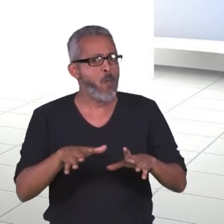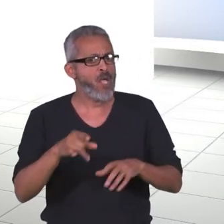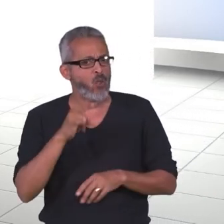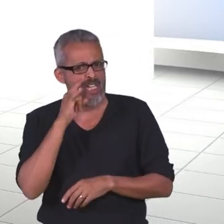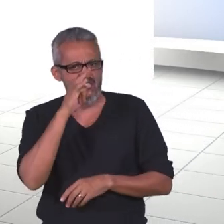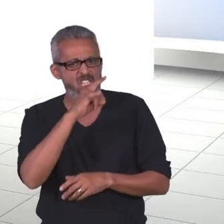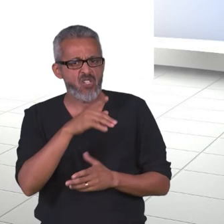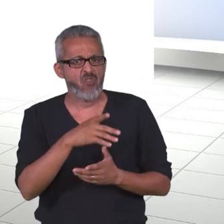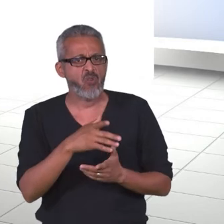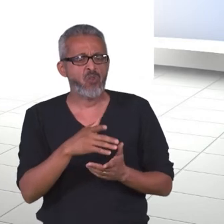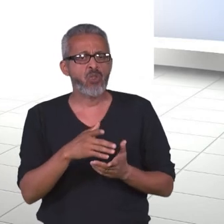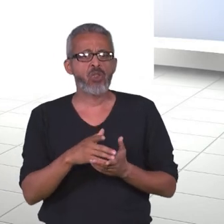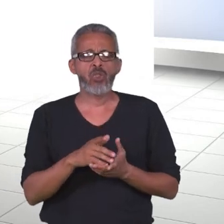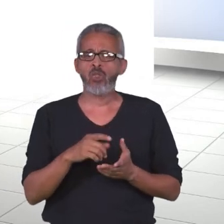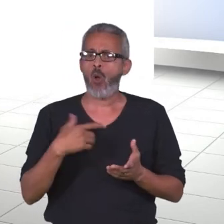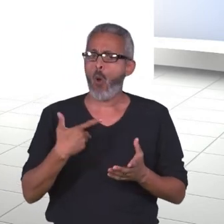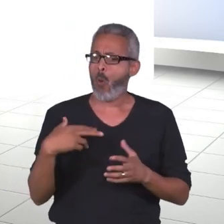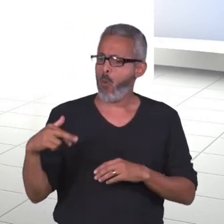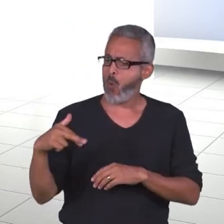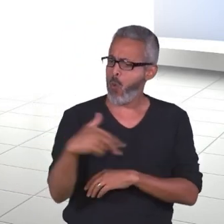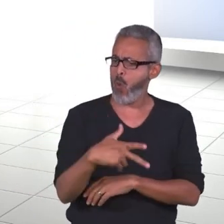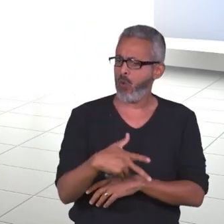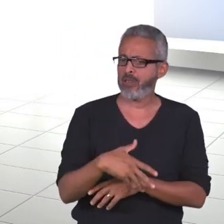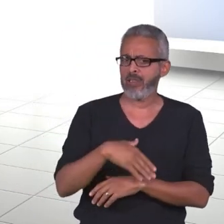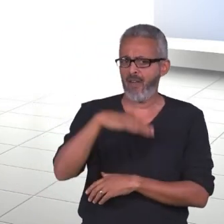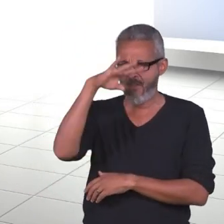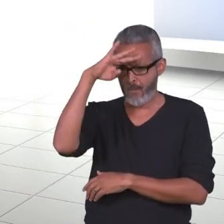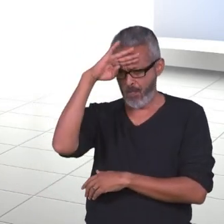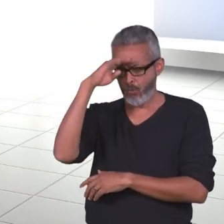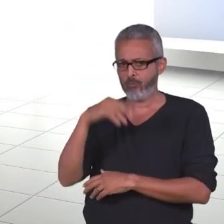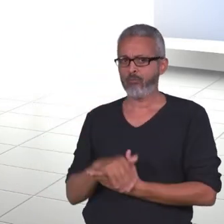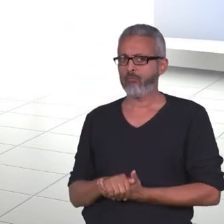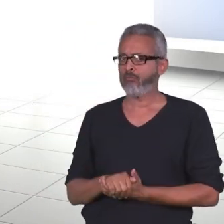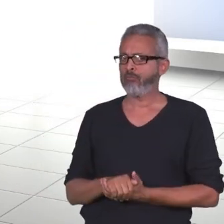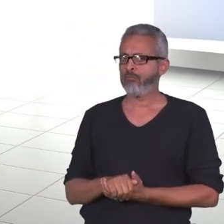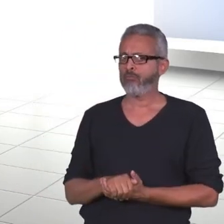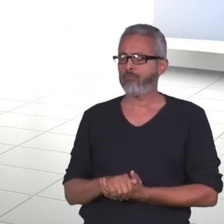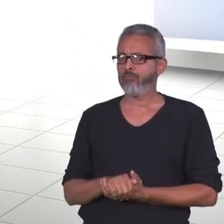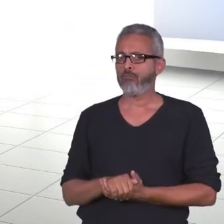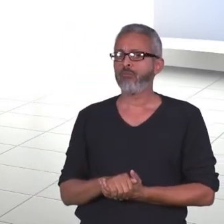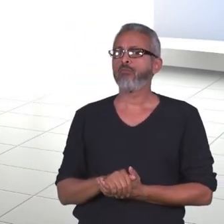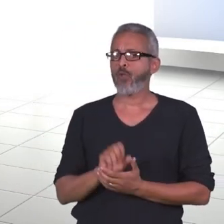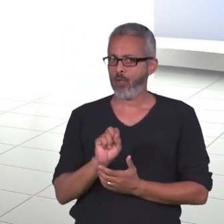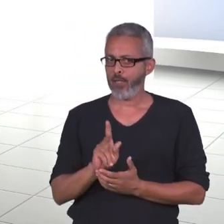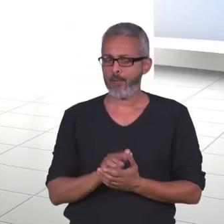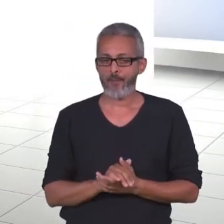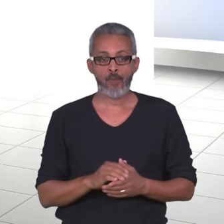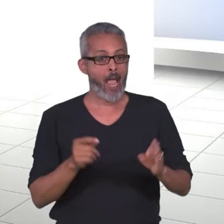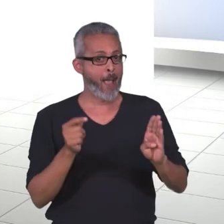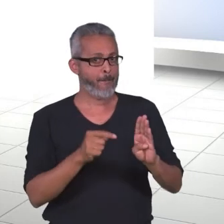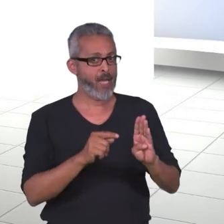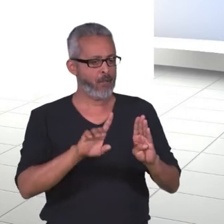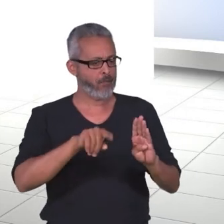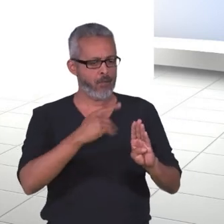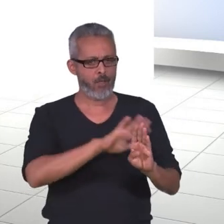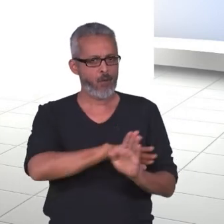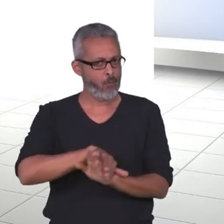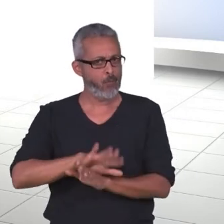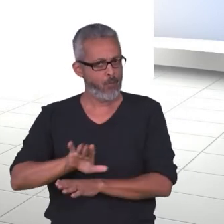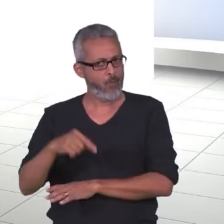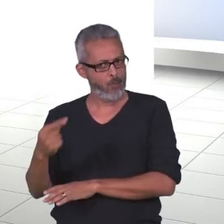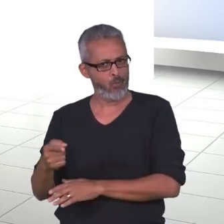apresentado, quais referenciais estéticos eram valorizados pelos futuristas. A letra A fala